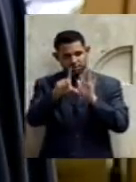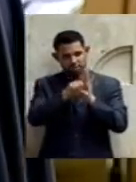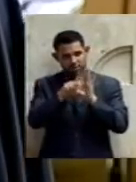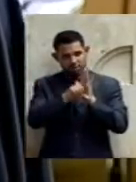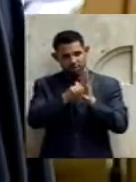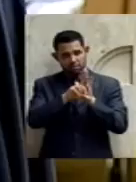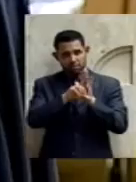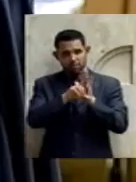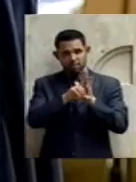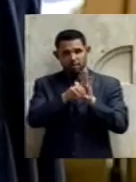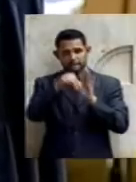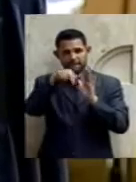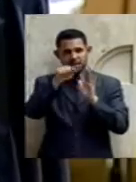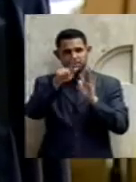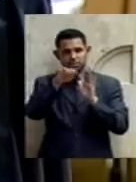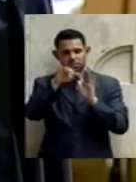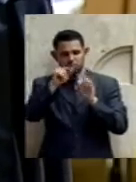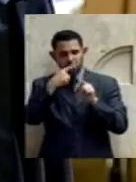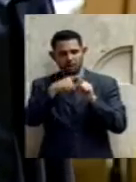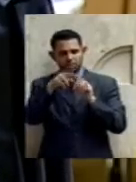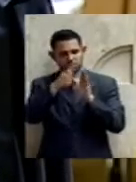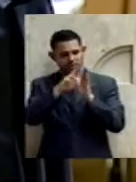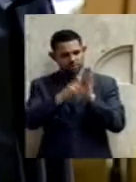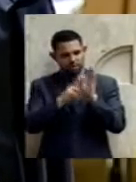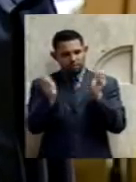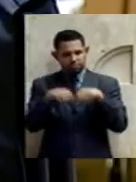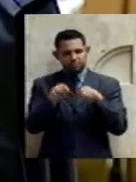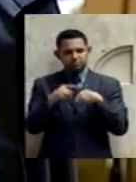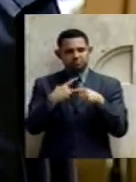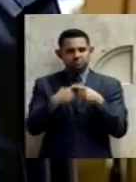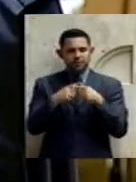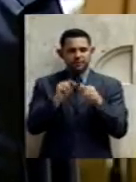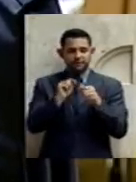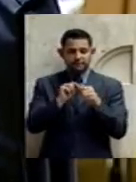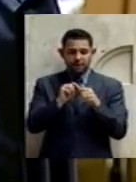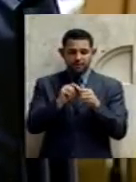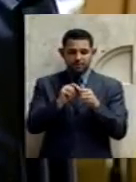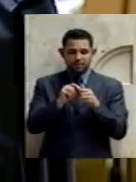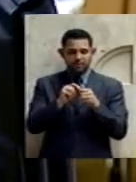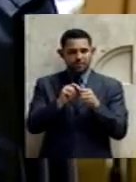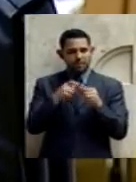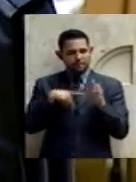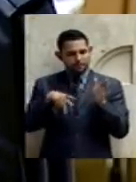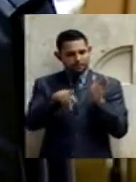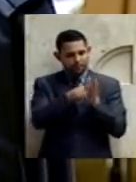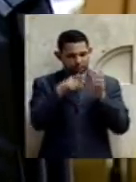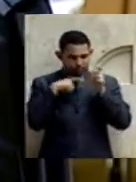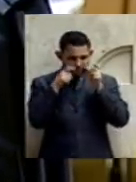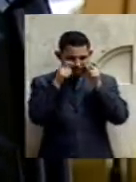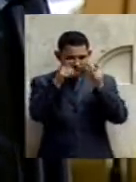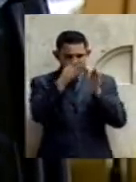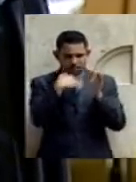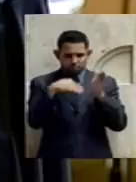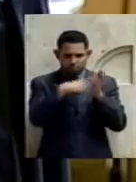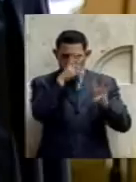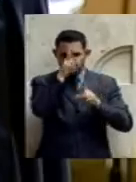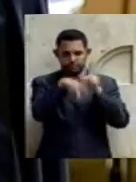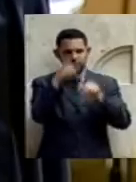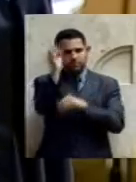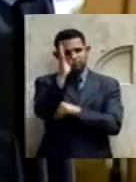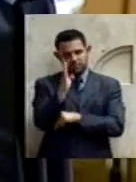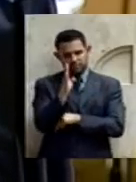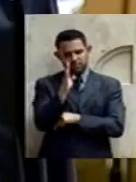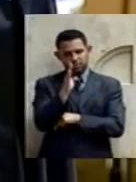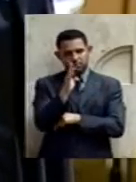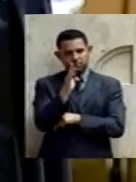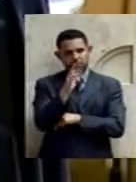magistratura, cujo debate extrapola os limites corporativos e passa a interessar a todos os cidadãos brasileiros.